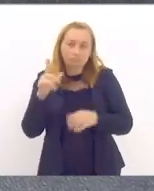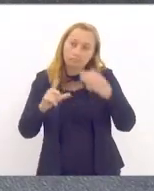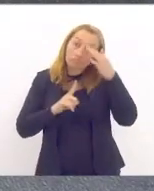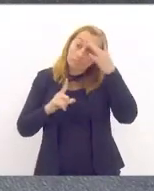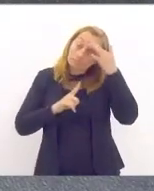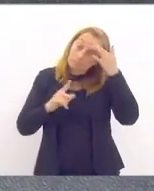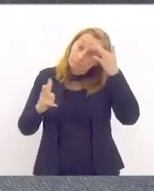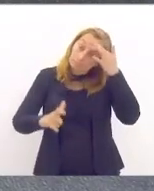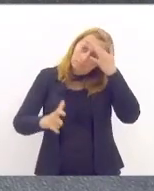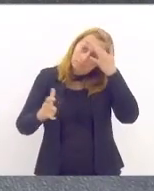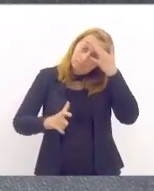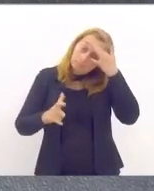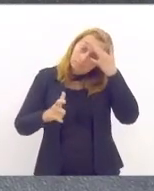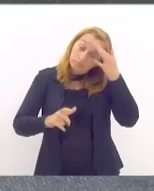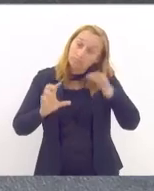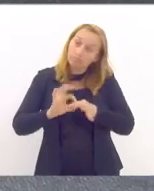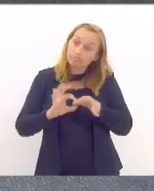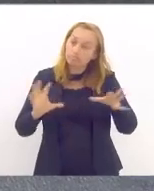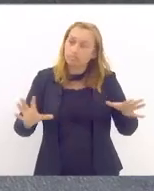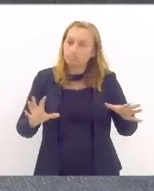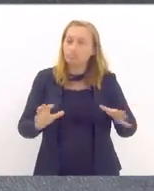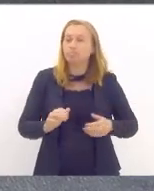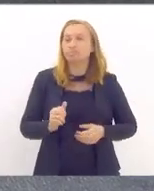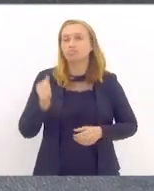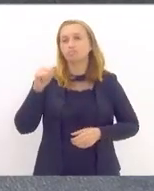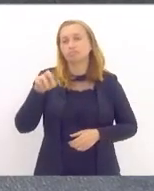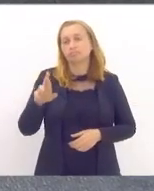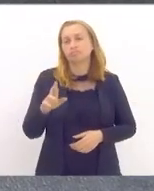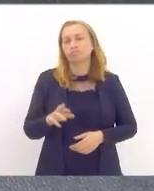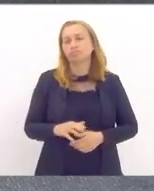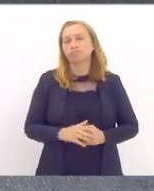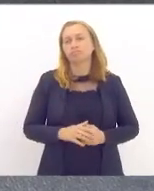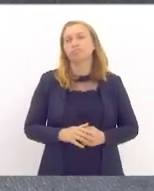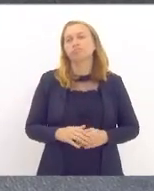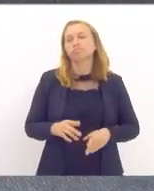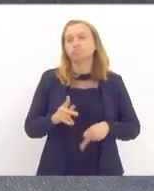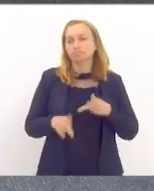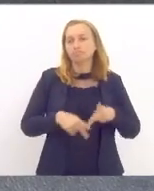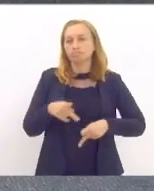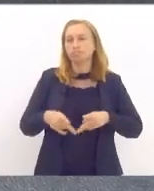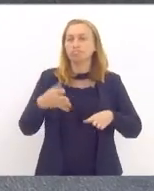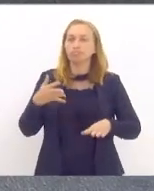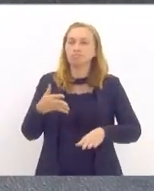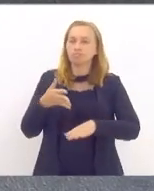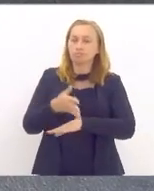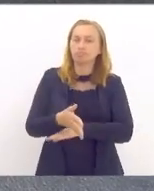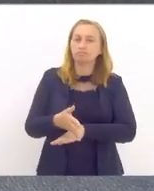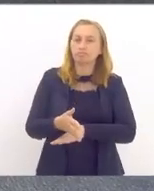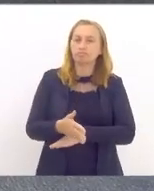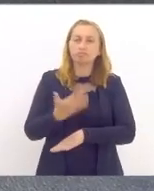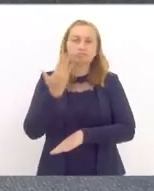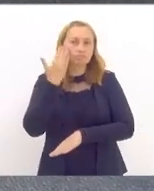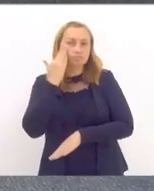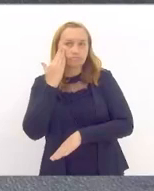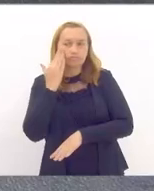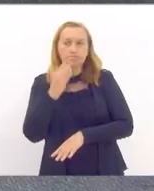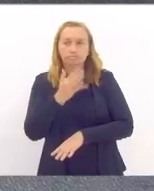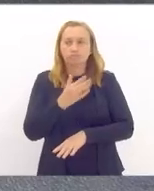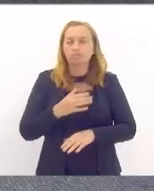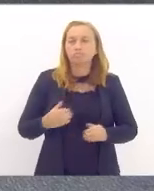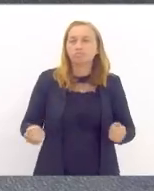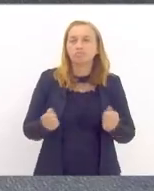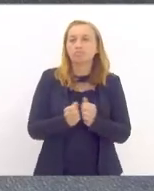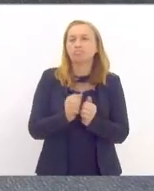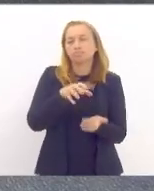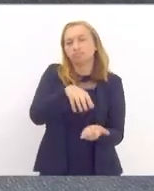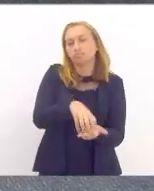esses espaços abertos inclusive arborizados para que a população possa chegar e se entender ali e no meio do centro